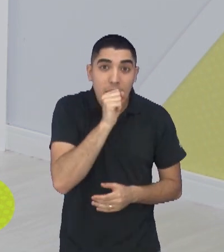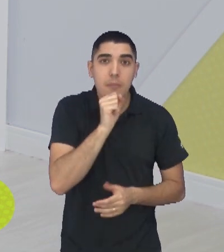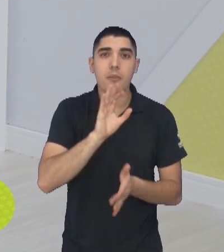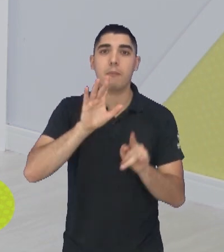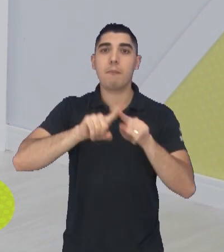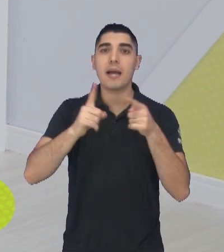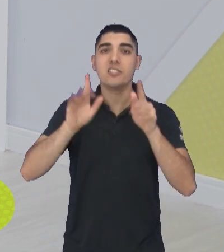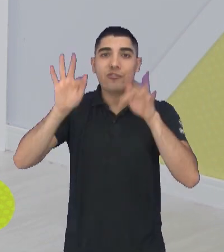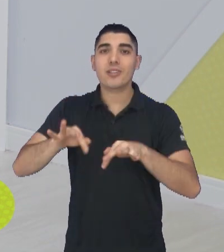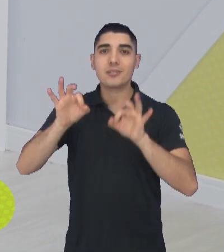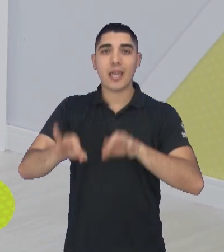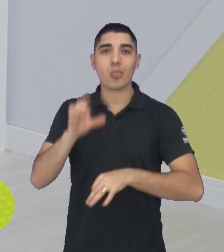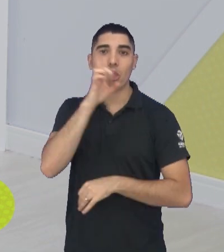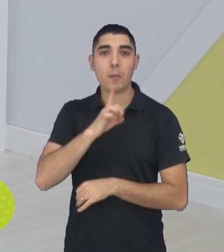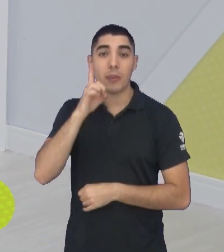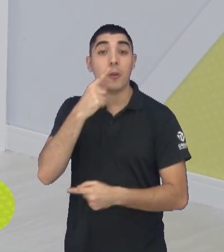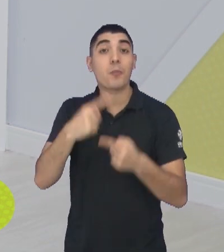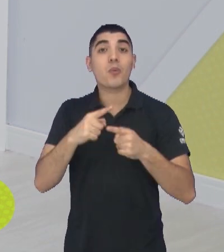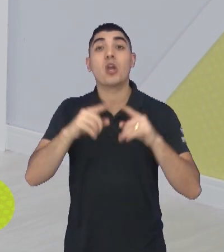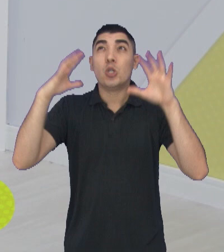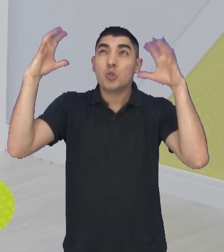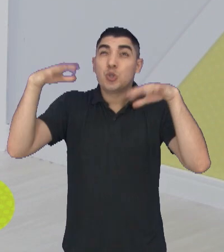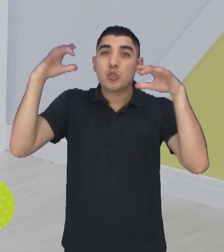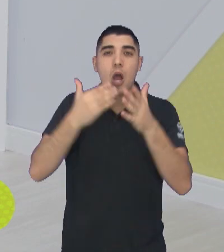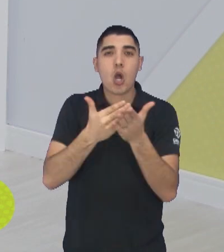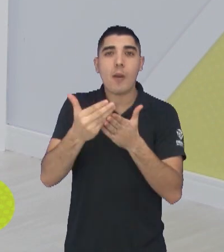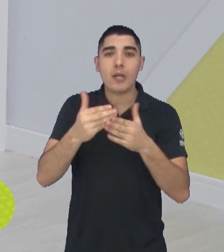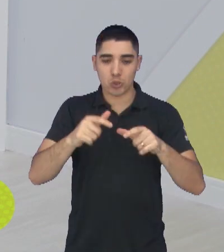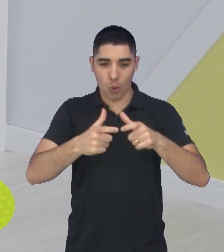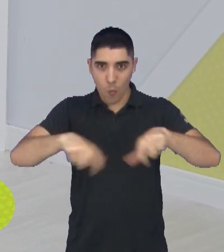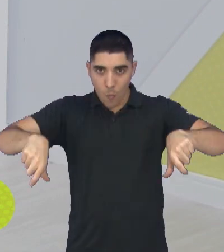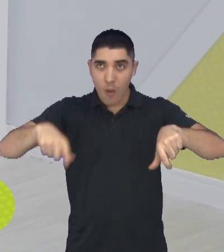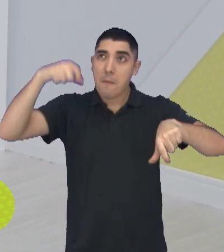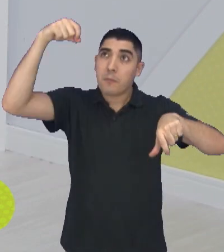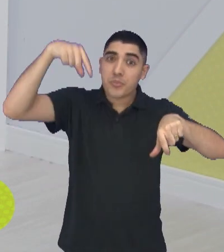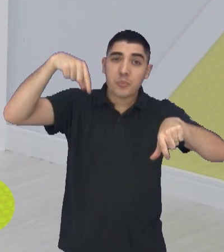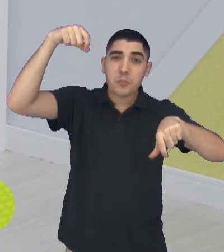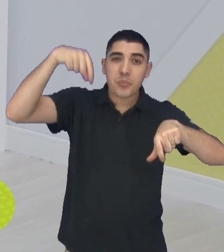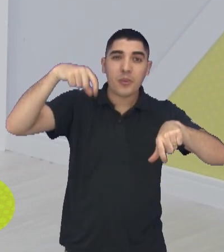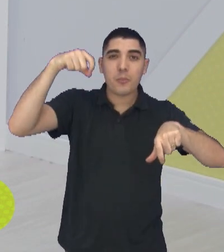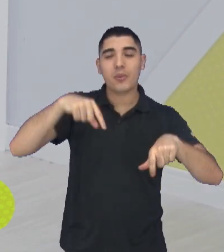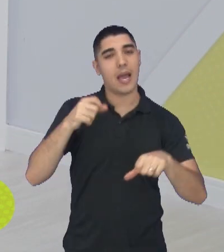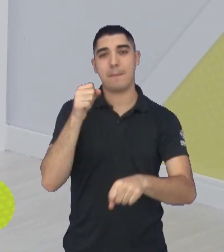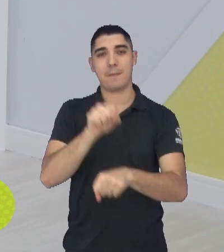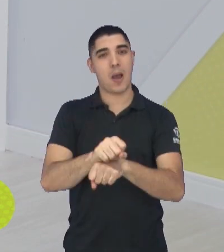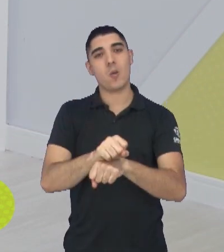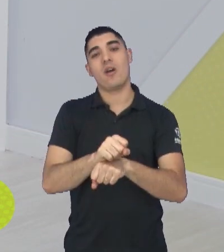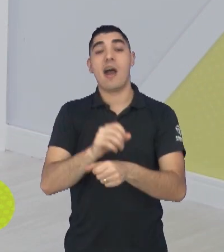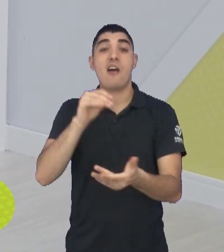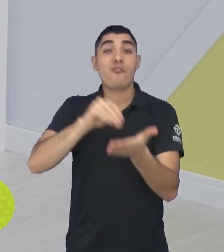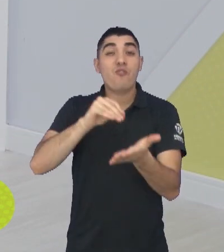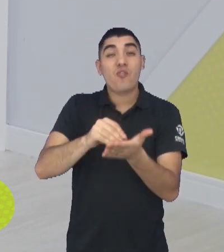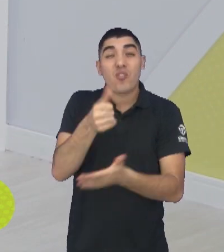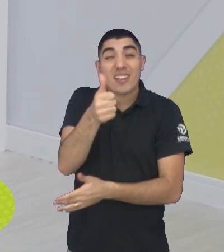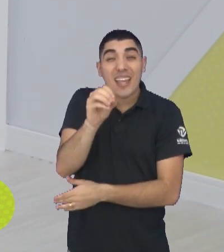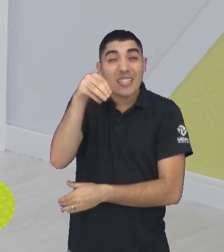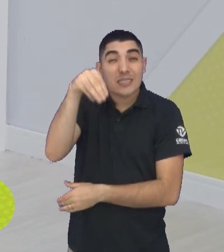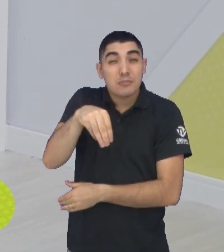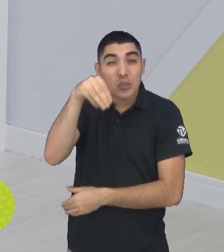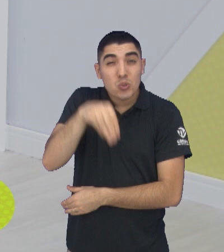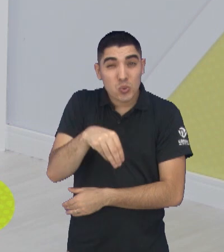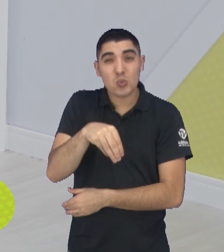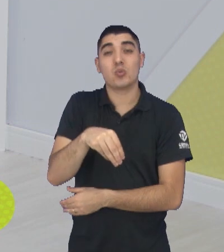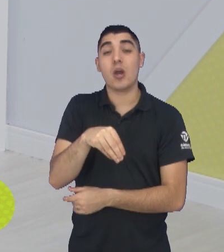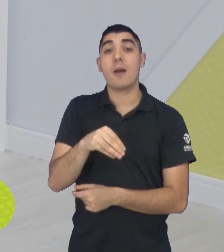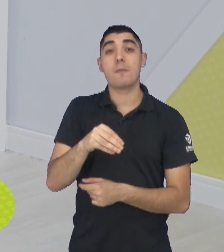fortes chuvas e goteiras no ginásio, obrigaram a partida a ser paralisada, restando 10 minutos para terminar o jogo. Quando a partida foi